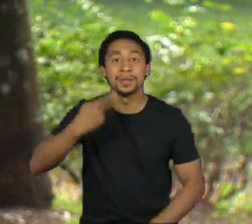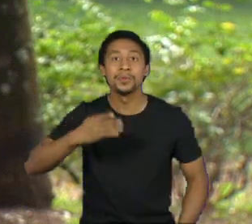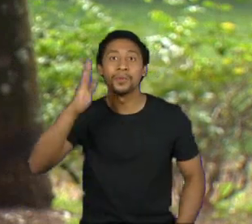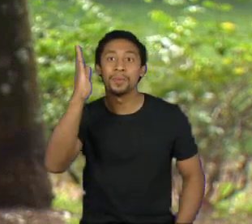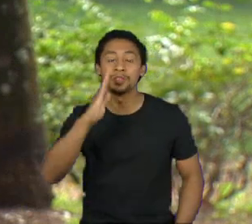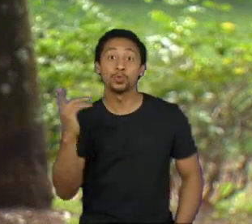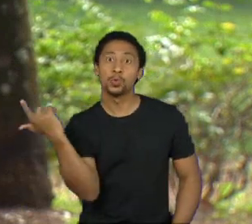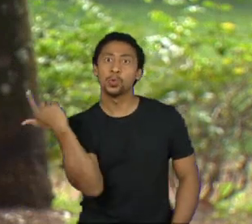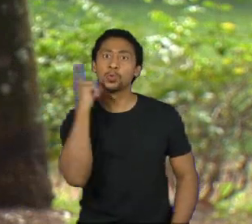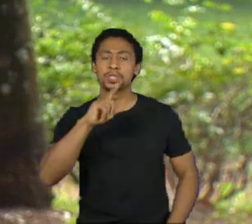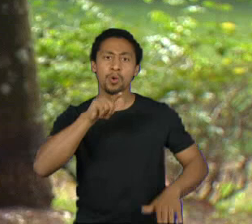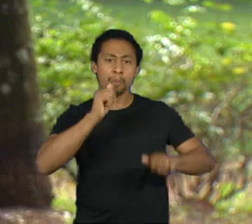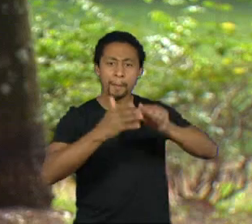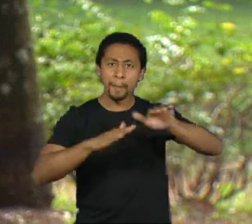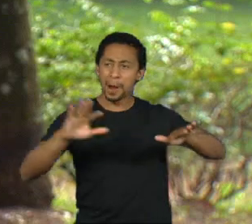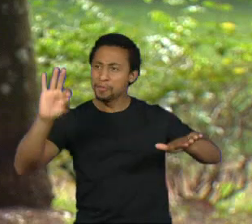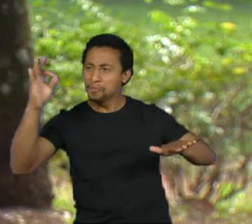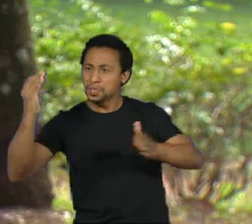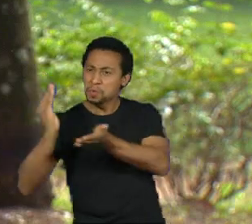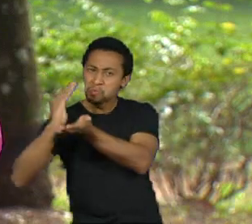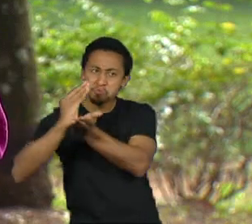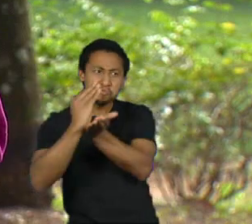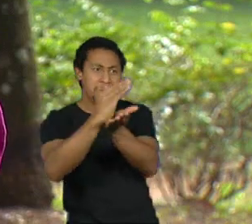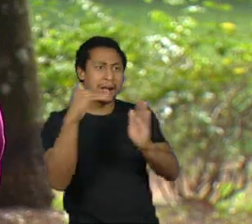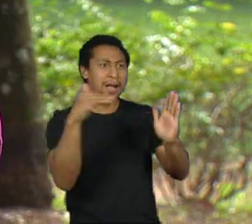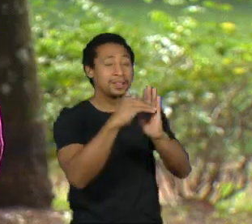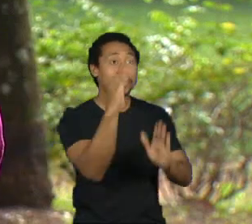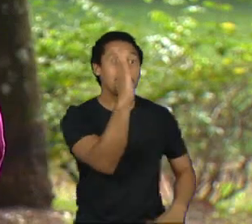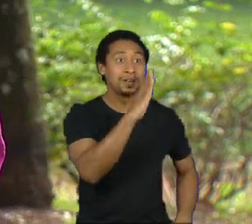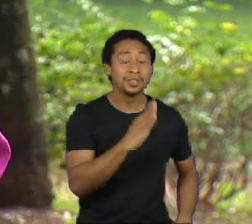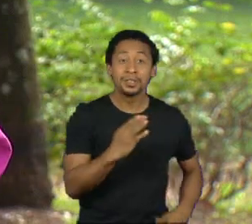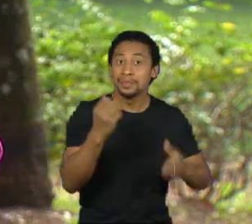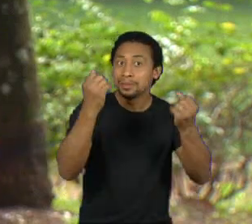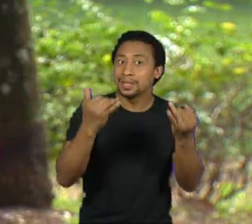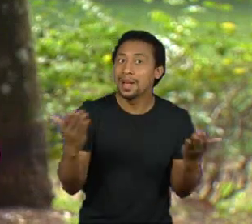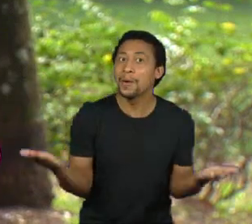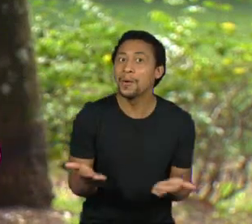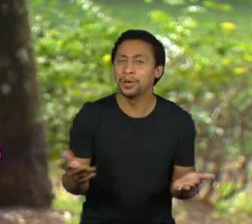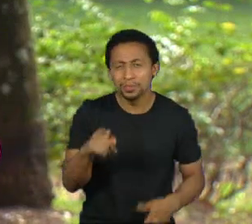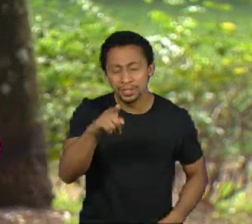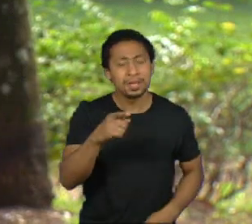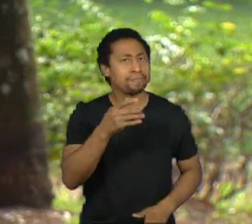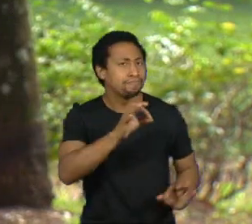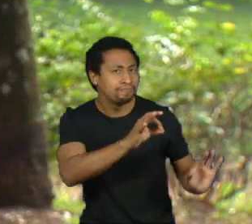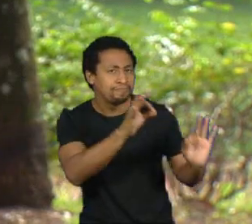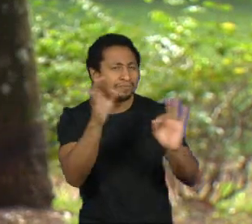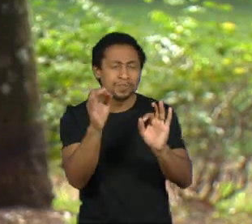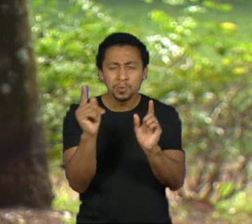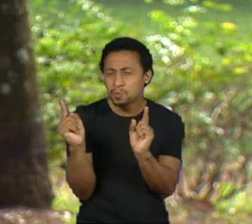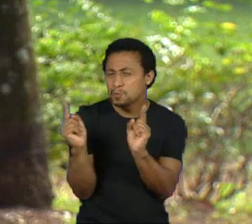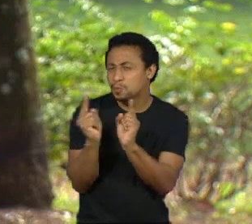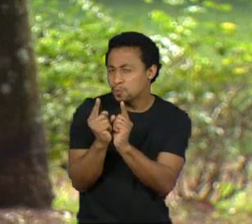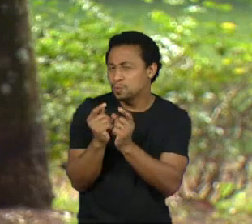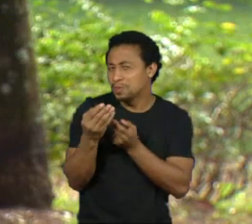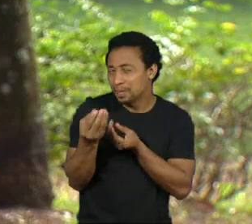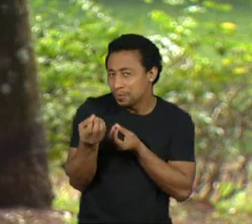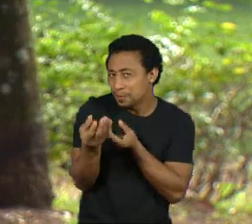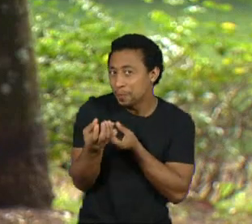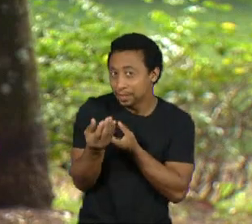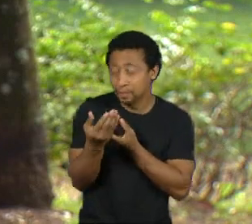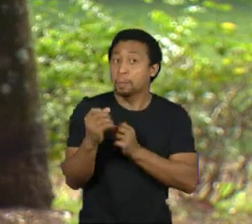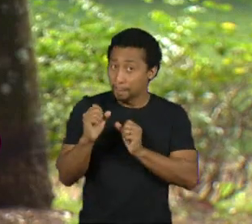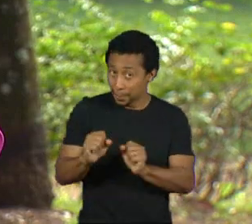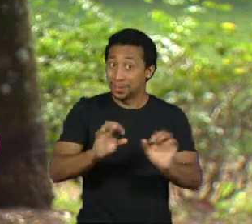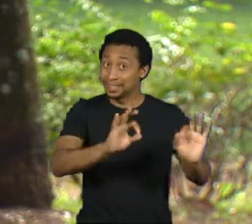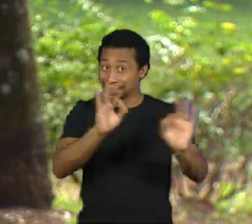dos destaques do Repórter Eco de hoje. Você acaba de assistir um trecho da reportagem que vale conferir inteira.